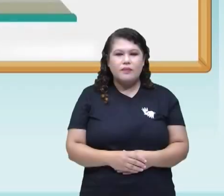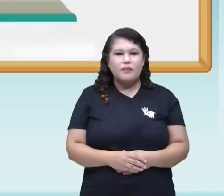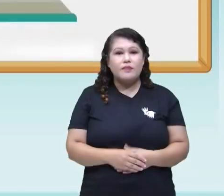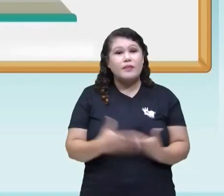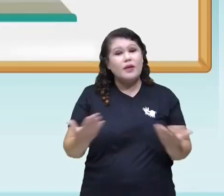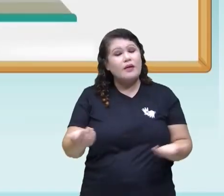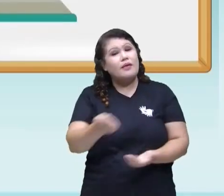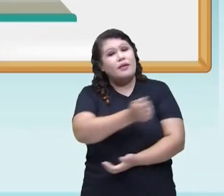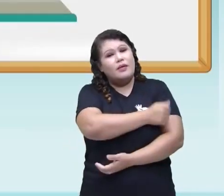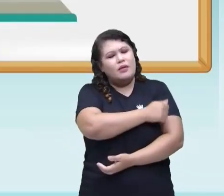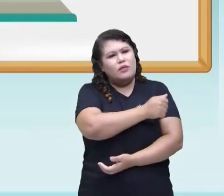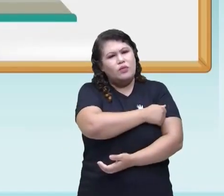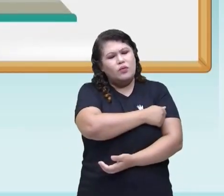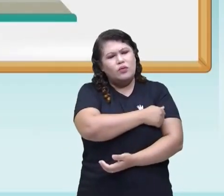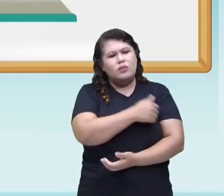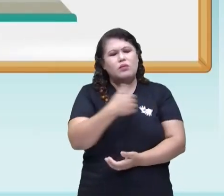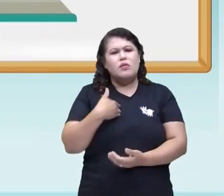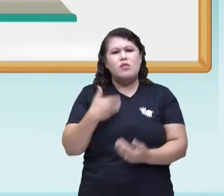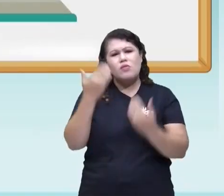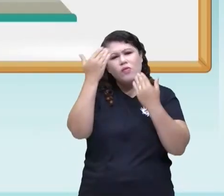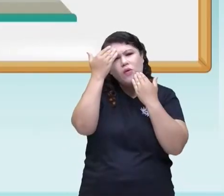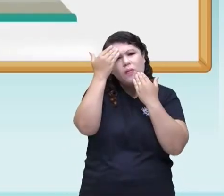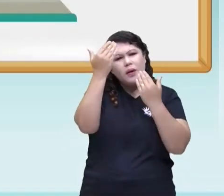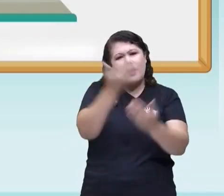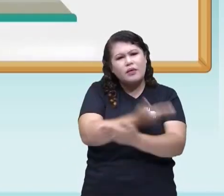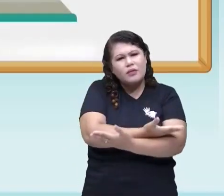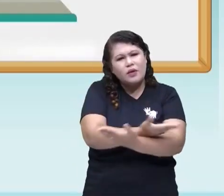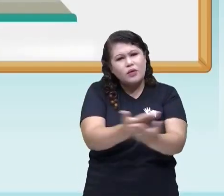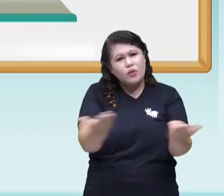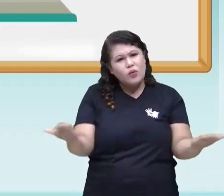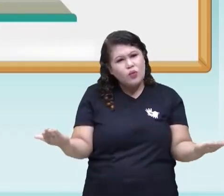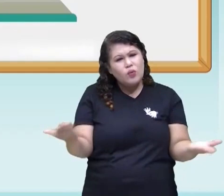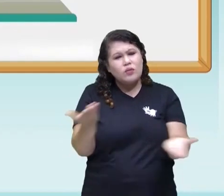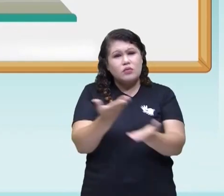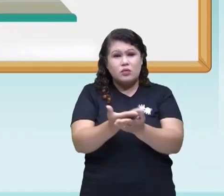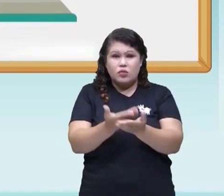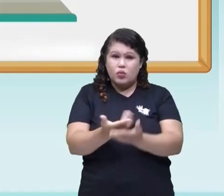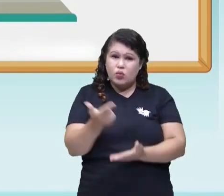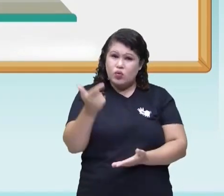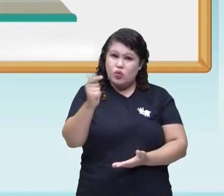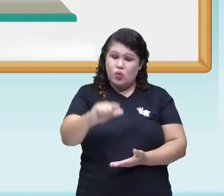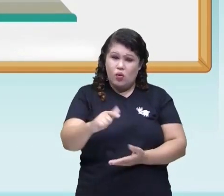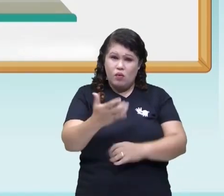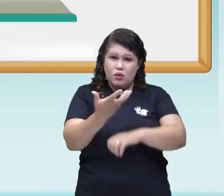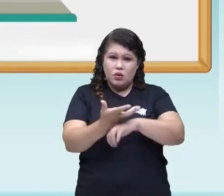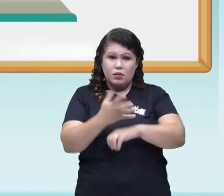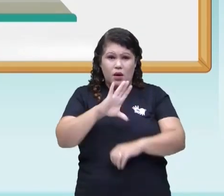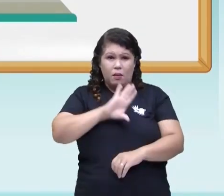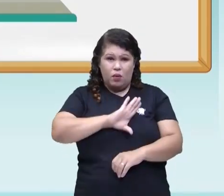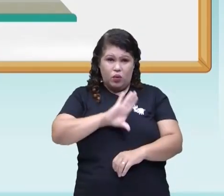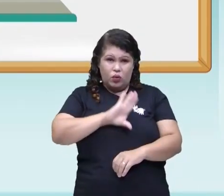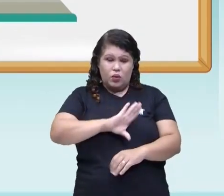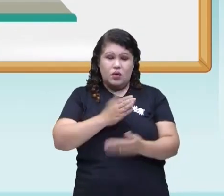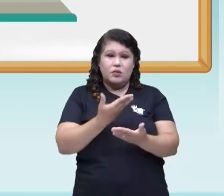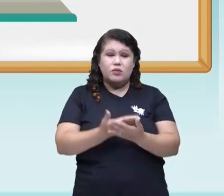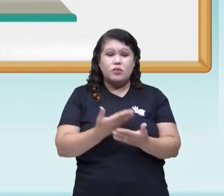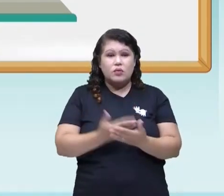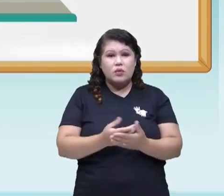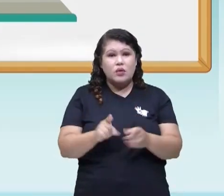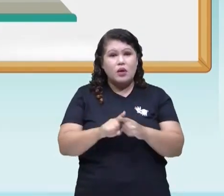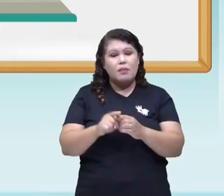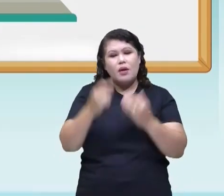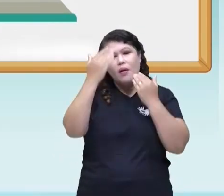Crianças, eu gostaria muito de agradecê-los por mais uma aula, nossa aula de língua portuguesa. Gostaria também de agradecer